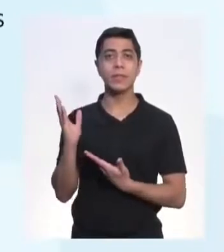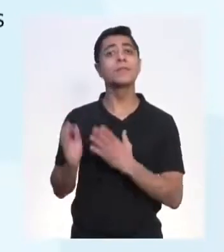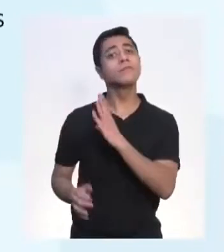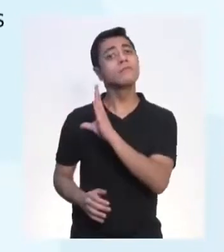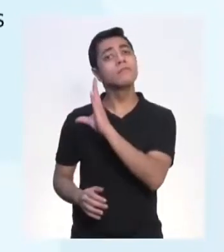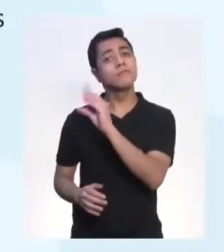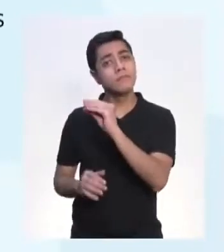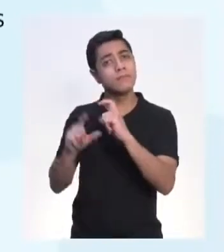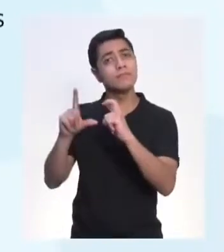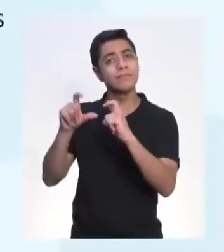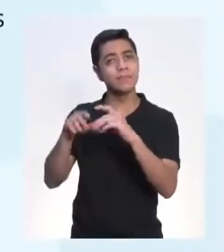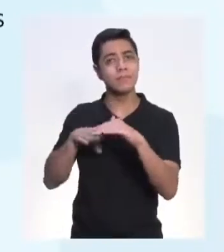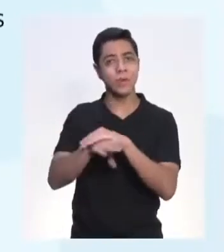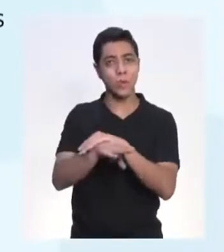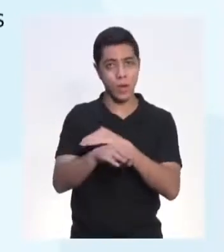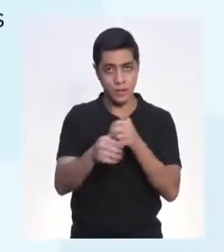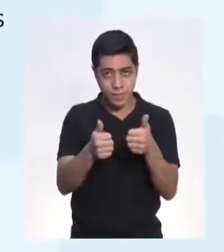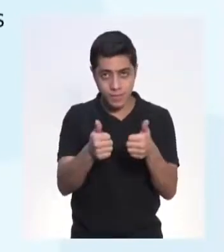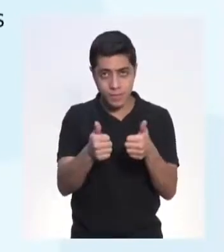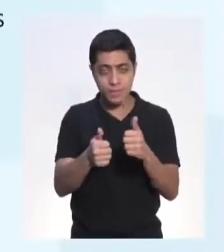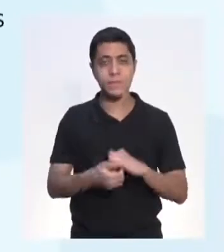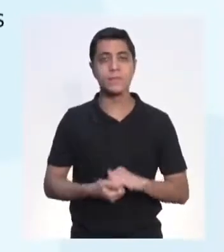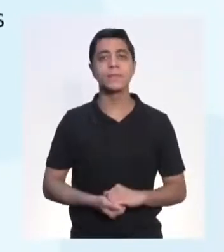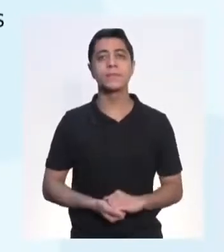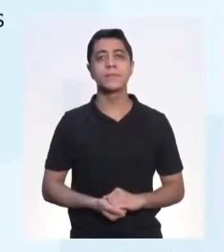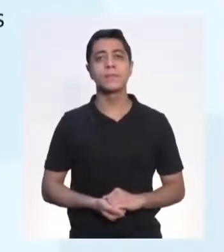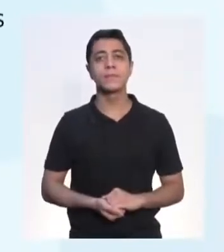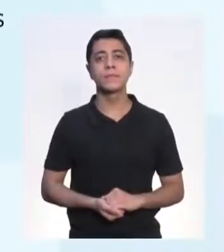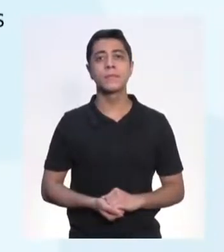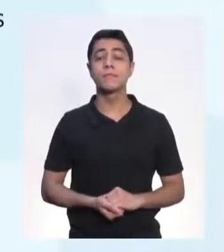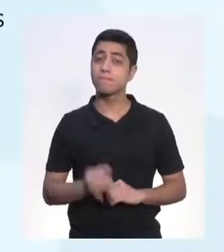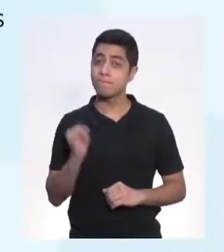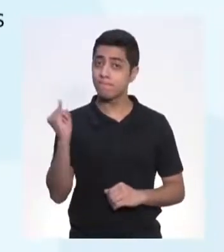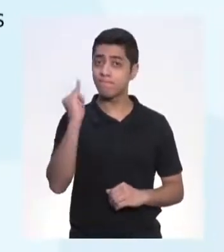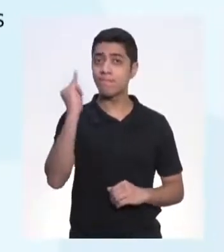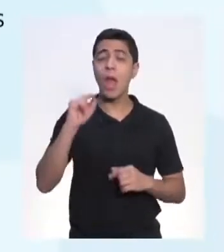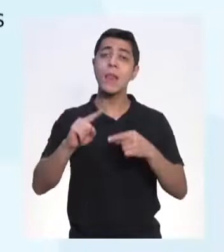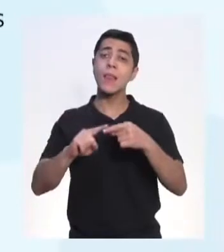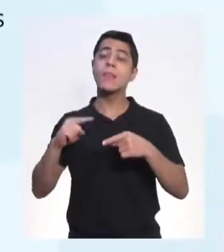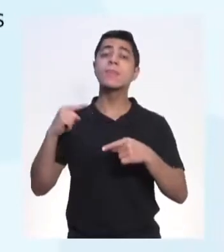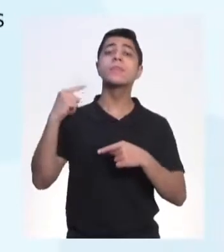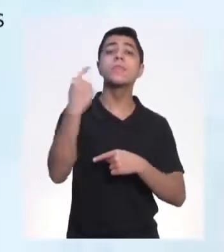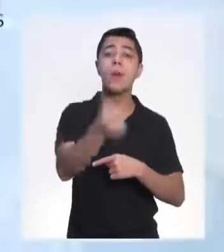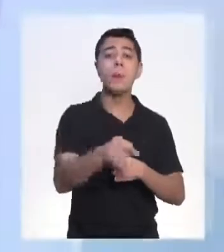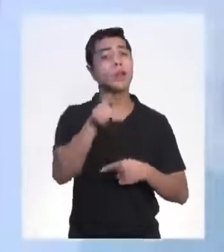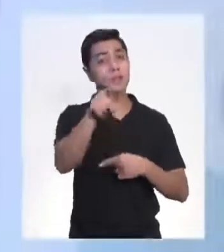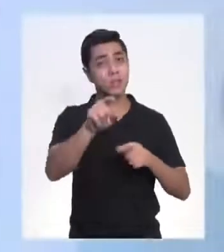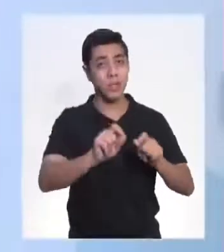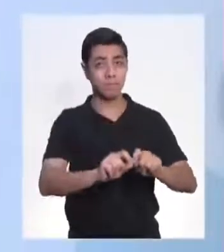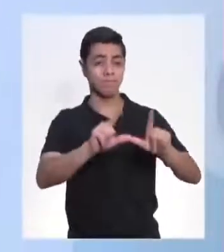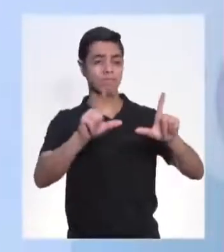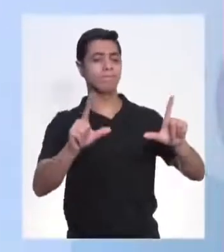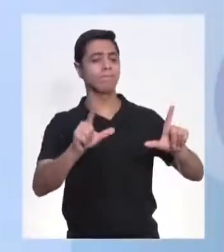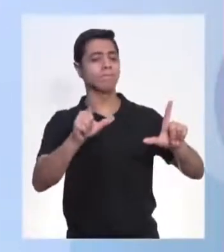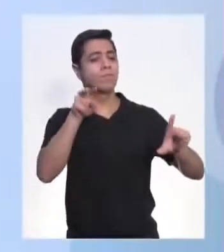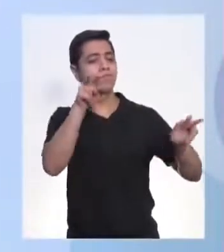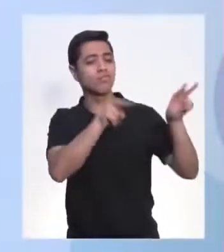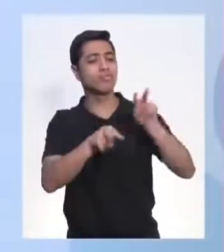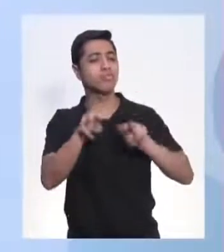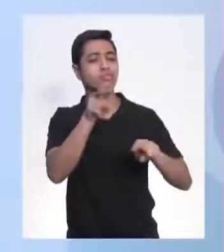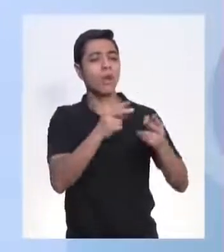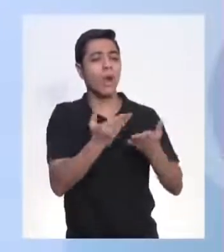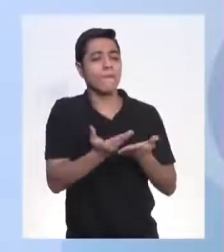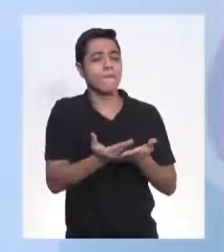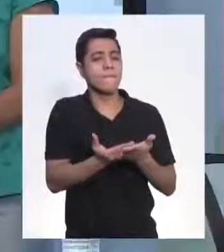pessoal. Tira um print aí da tela, para você depois poder estudar, certo? Muito